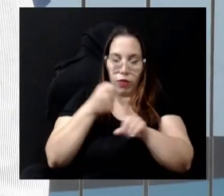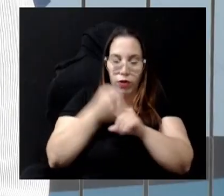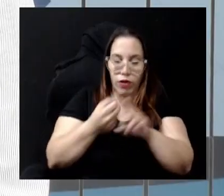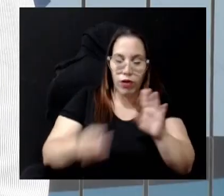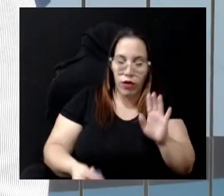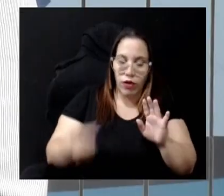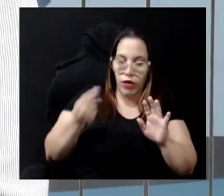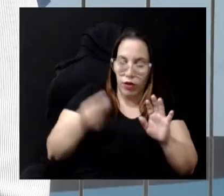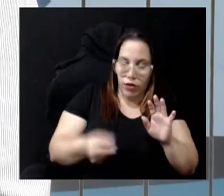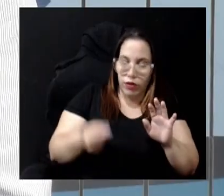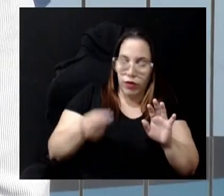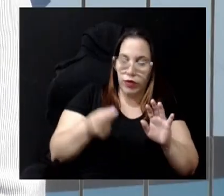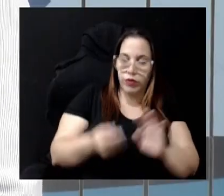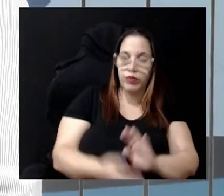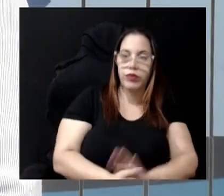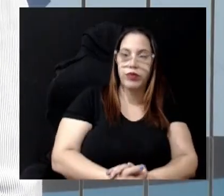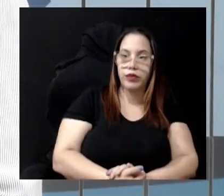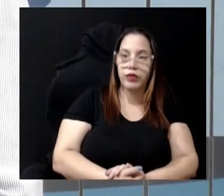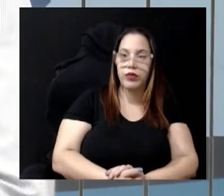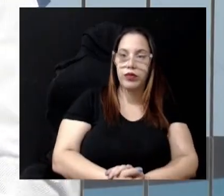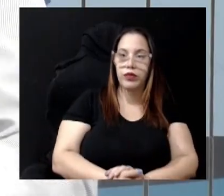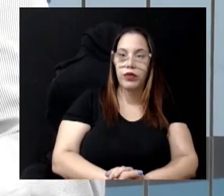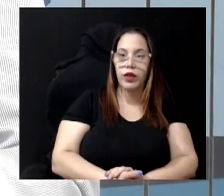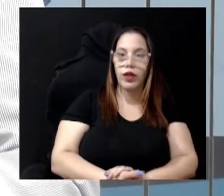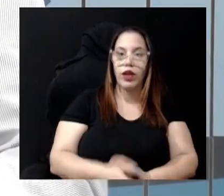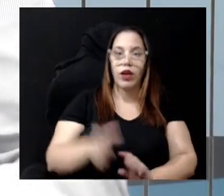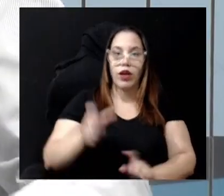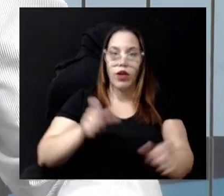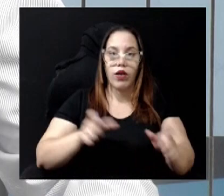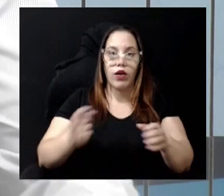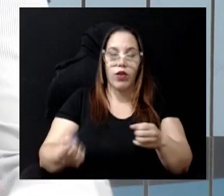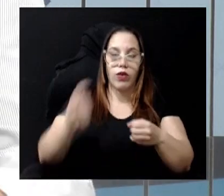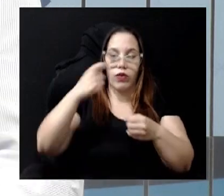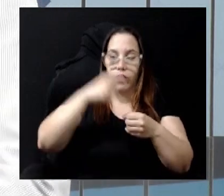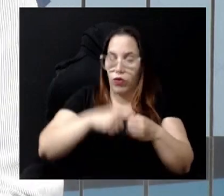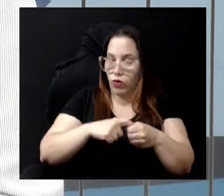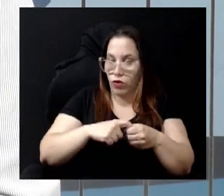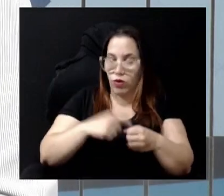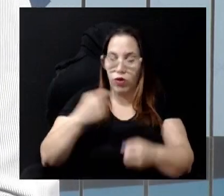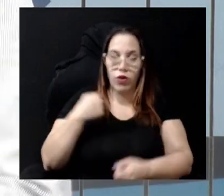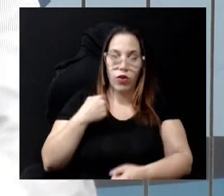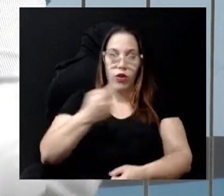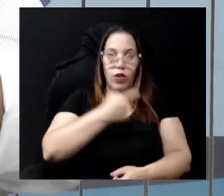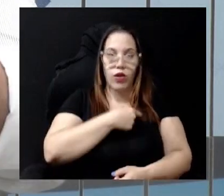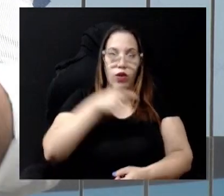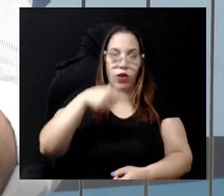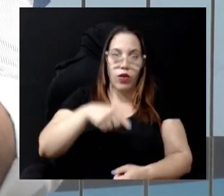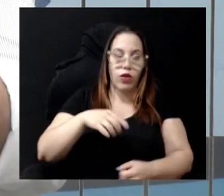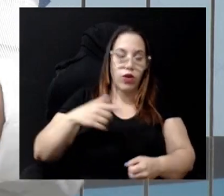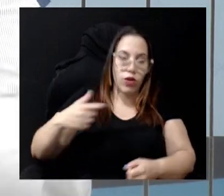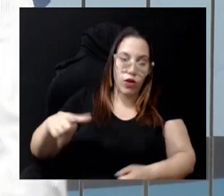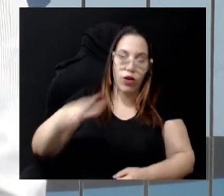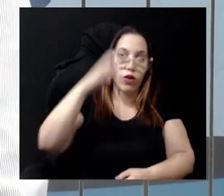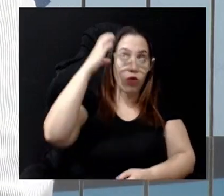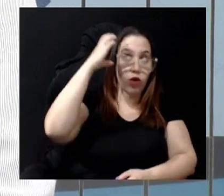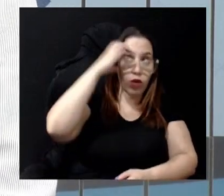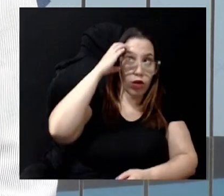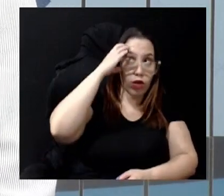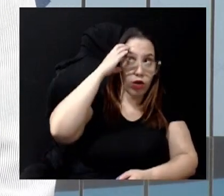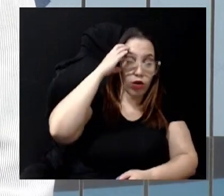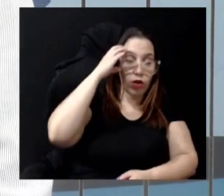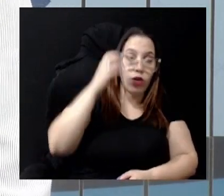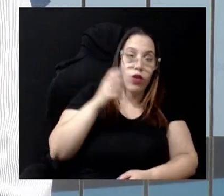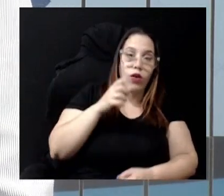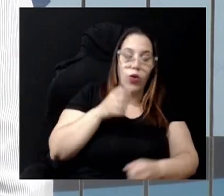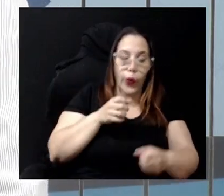geração de renda, as pessoas vão dar uma volta, no nosso caso, estamos aqui na Lagoa Taquaral, de repente toma uma água de coco com o